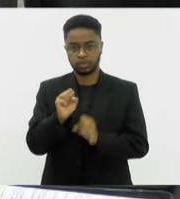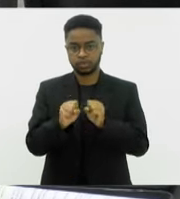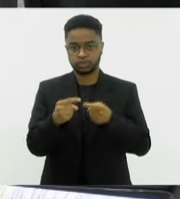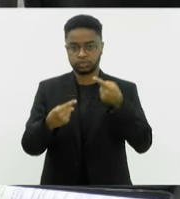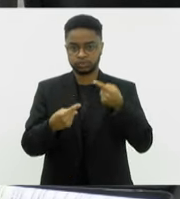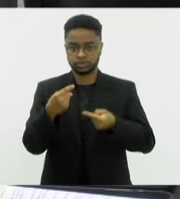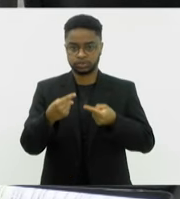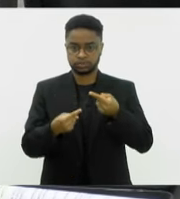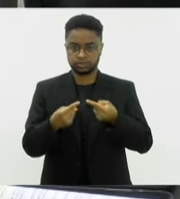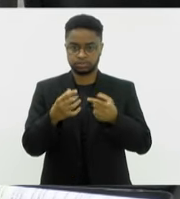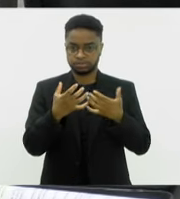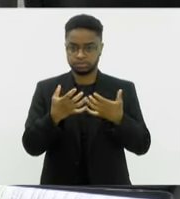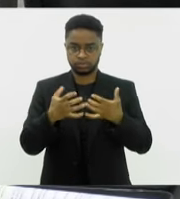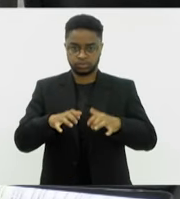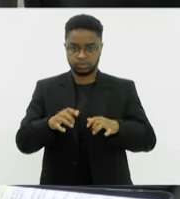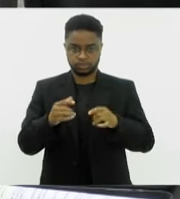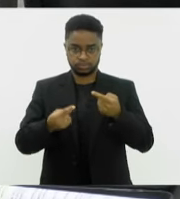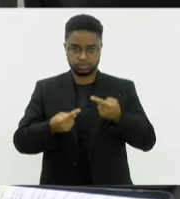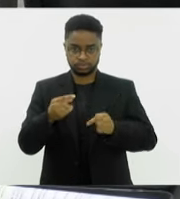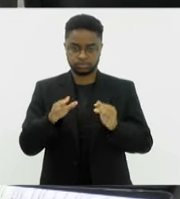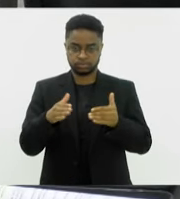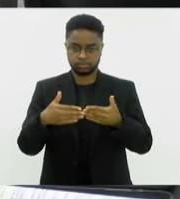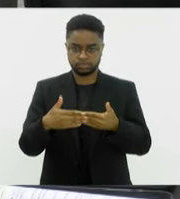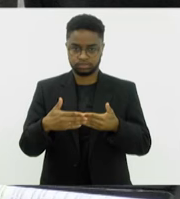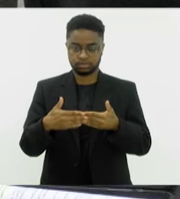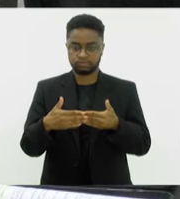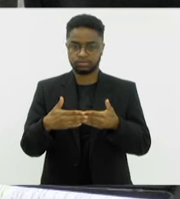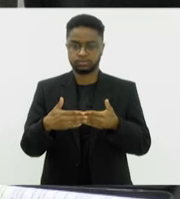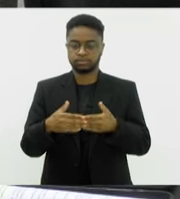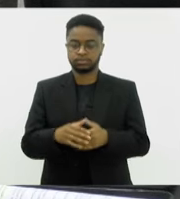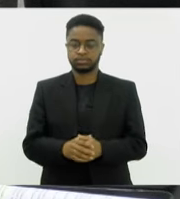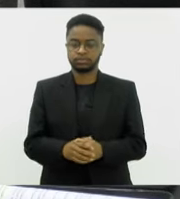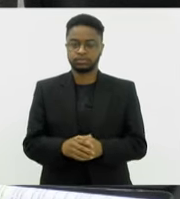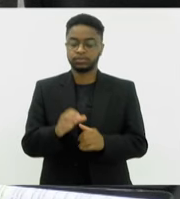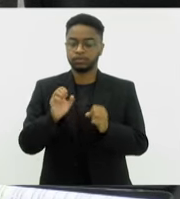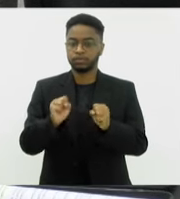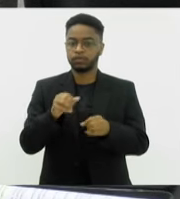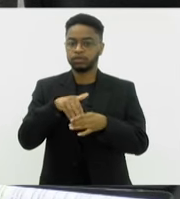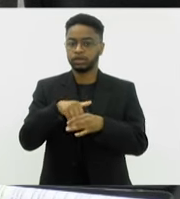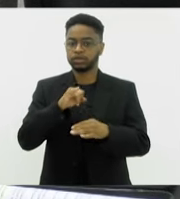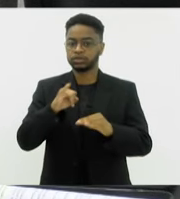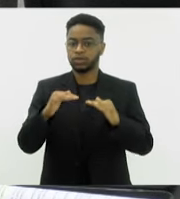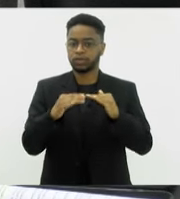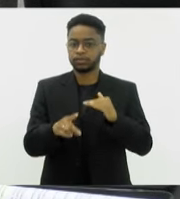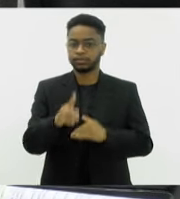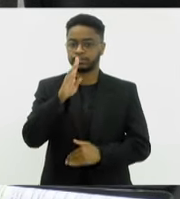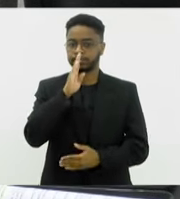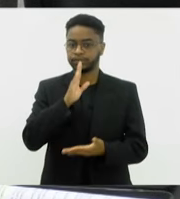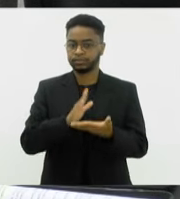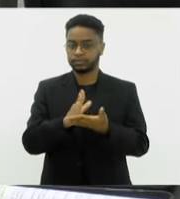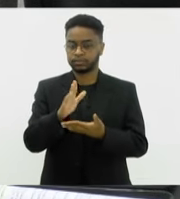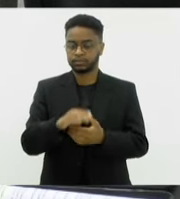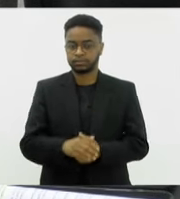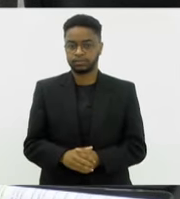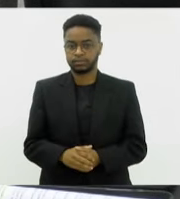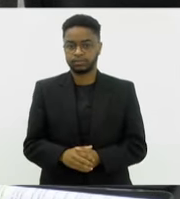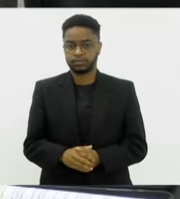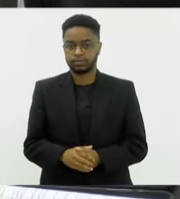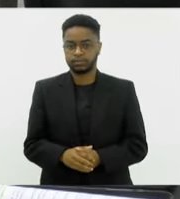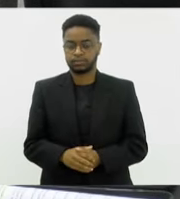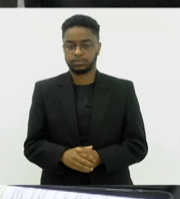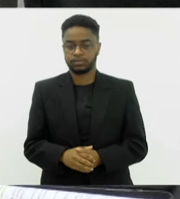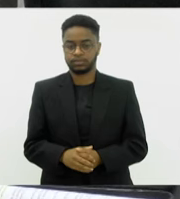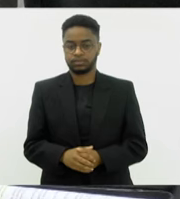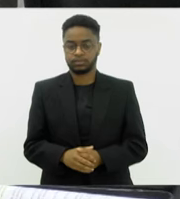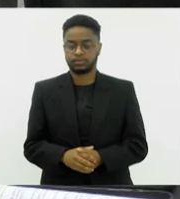discussão. Não havendo quem queira discutir, encerrada a discussão. Em votação, senhores que aprovam, permaneçam como estão, aprovado.